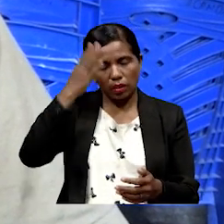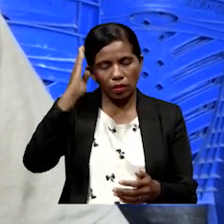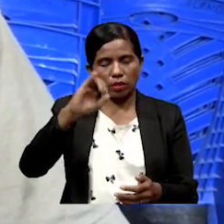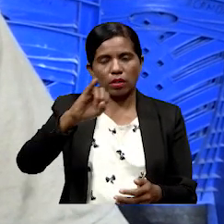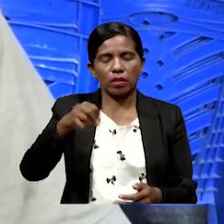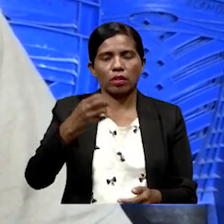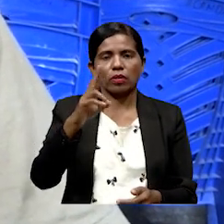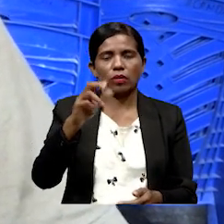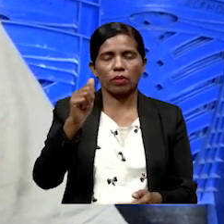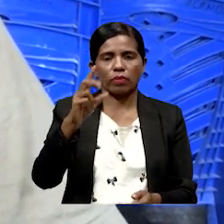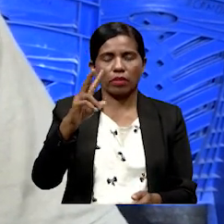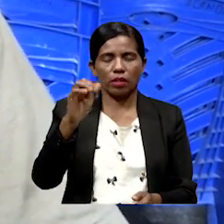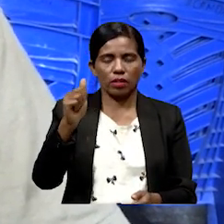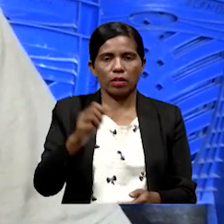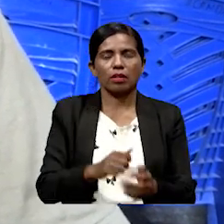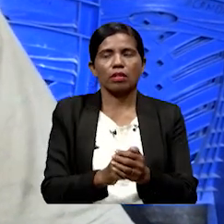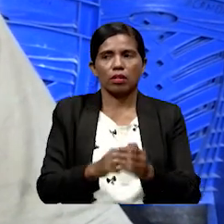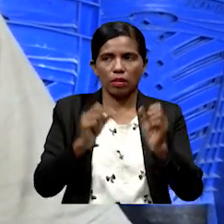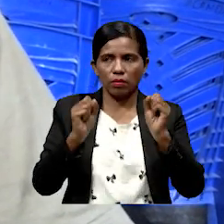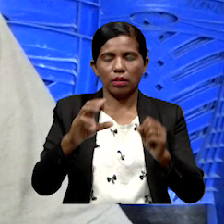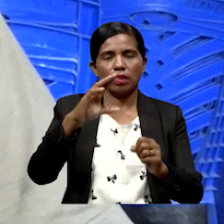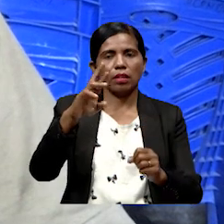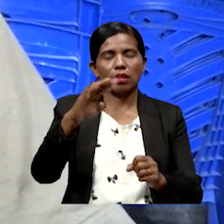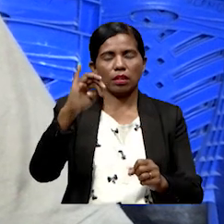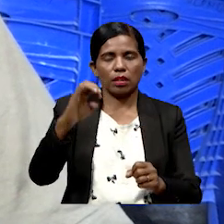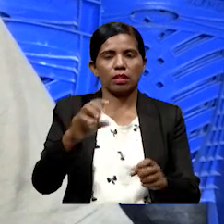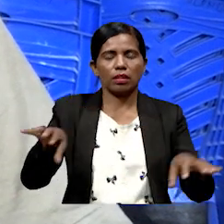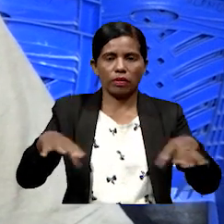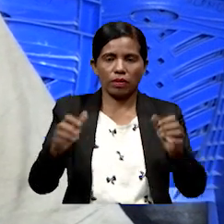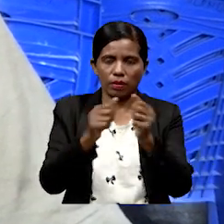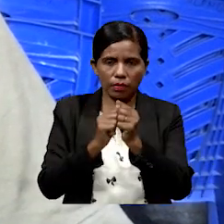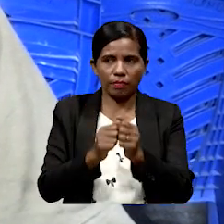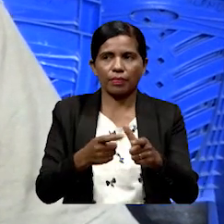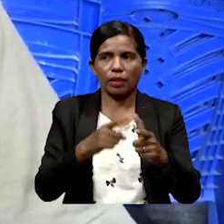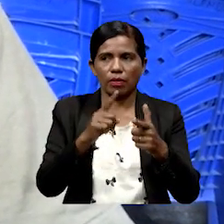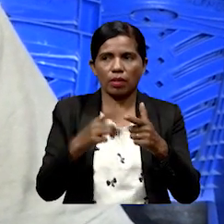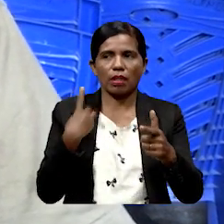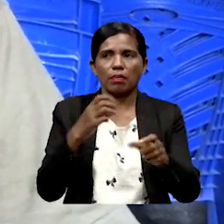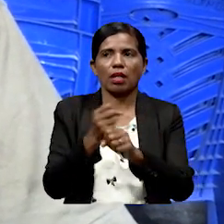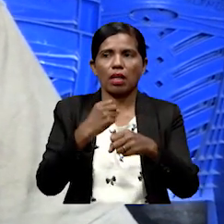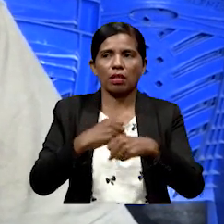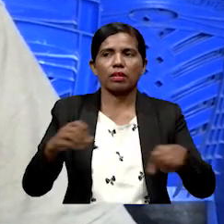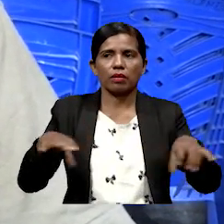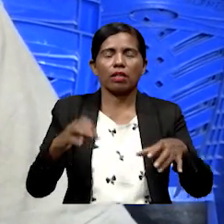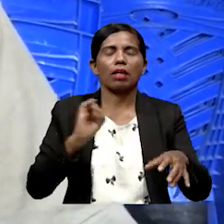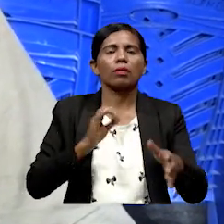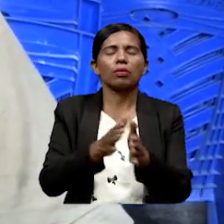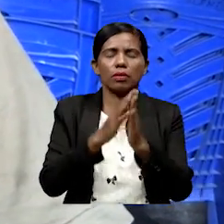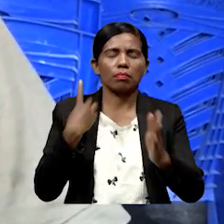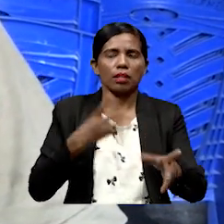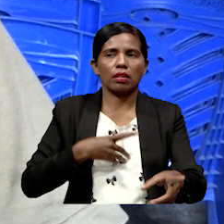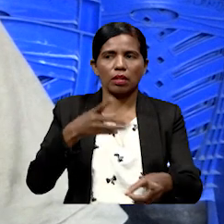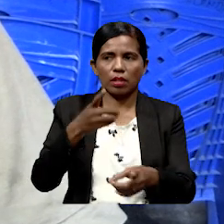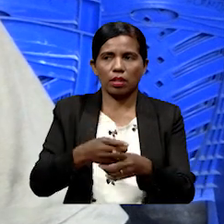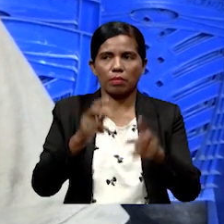amine, senhor Augusto Junior o senhor Chris. Halo te contrato. Agora contrato outro. Ami halo serviço ho tu tiana. Ami usu amine direito. Tamba ami